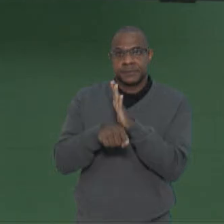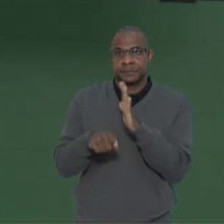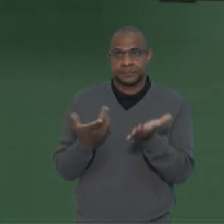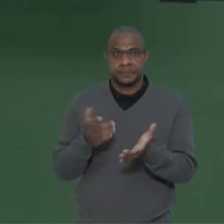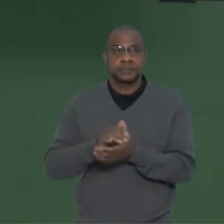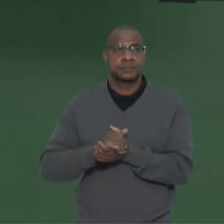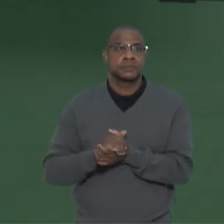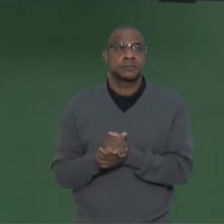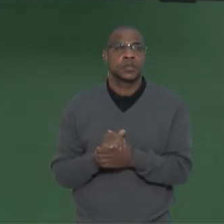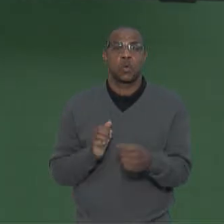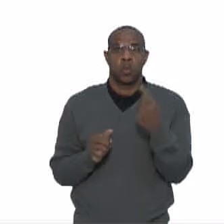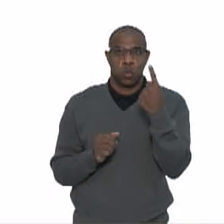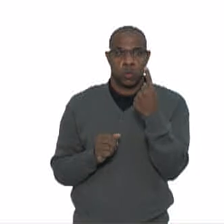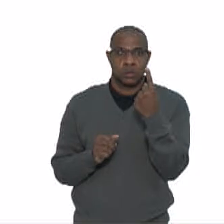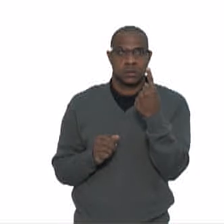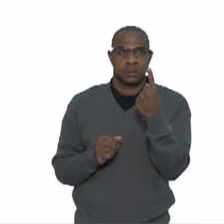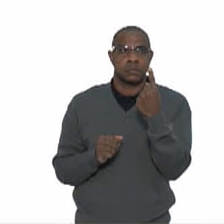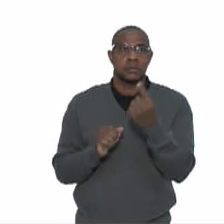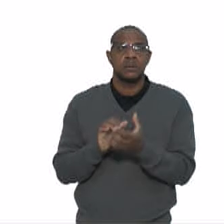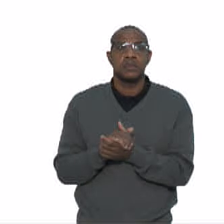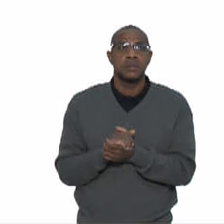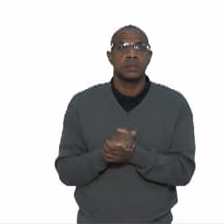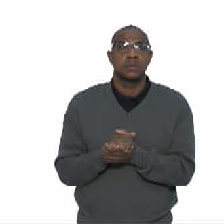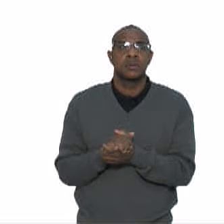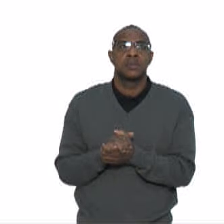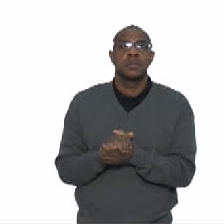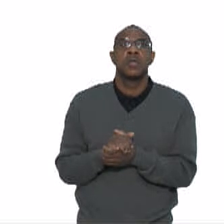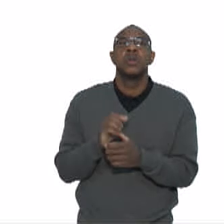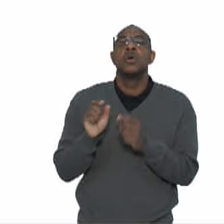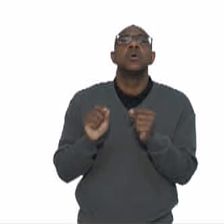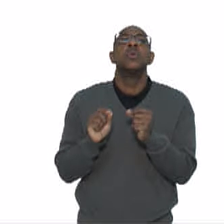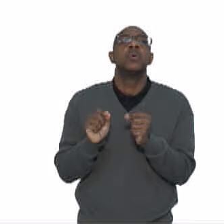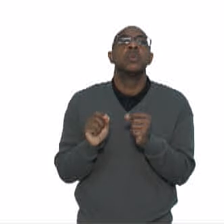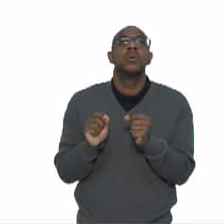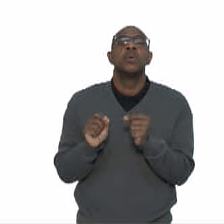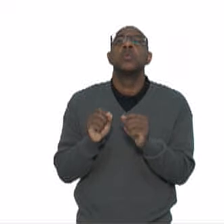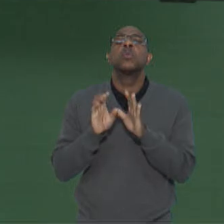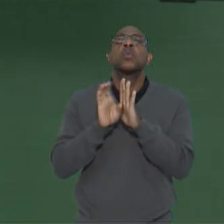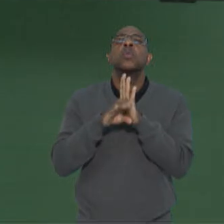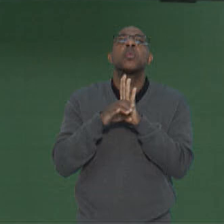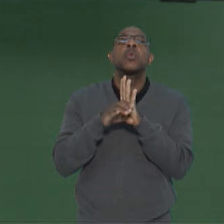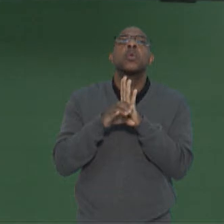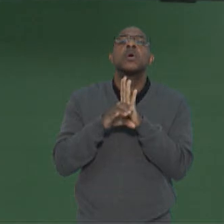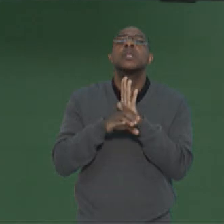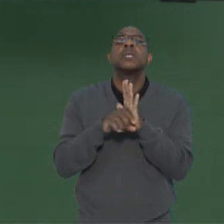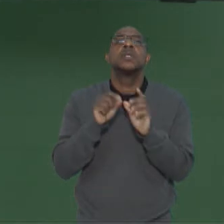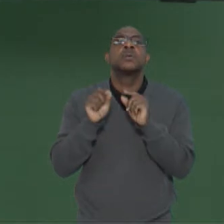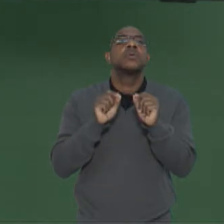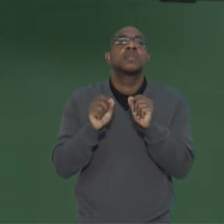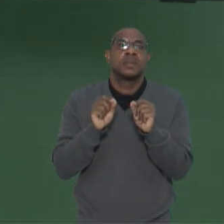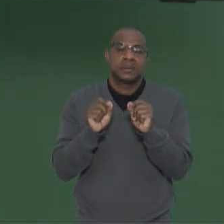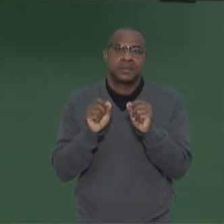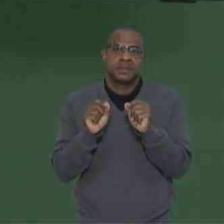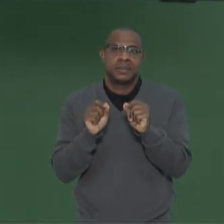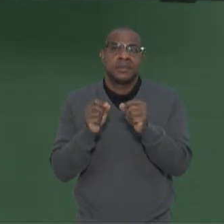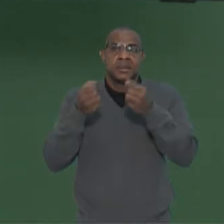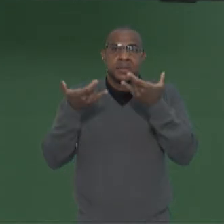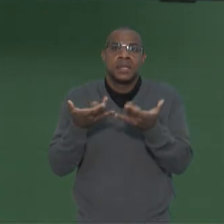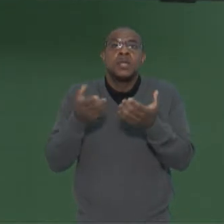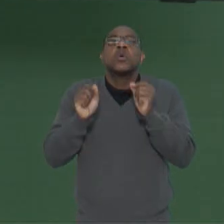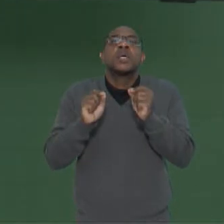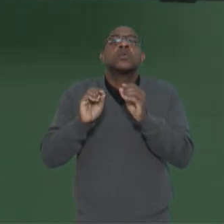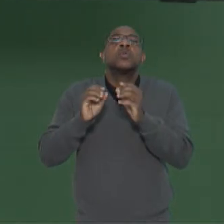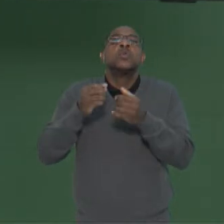então. Questão 1, a respeito do deporte, ou seja, do conceito que foi abordado aqui na aula sobre